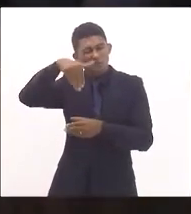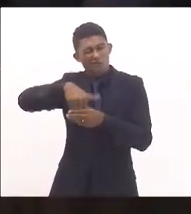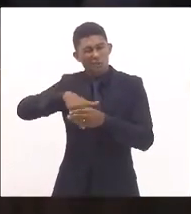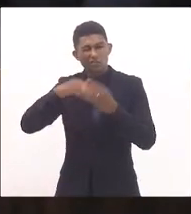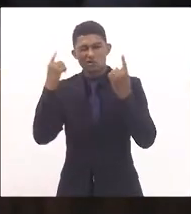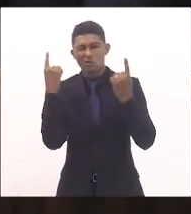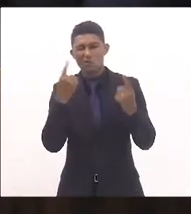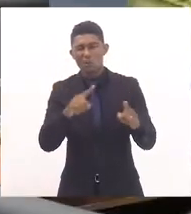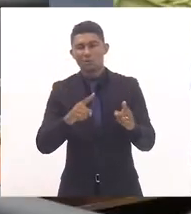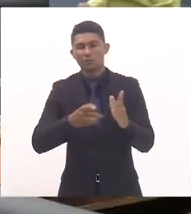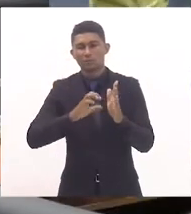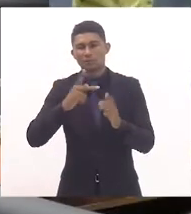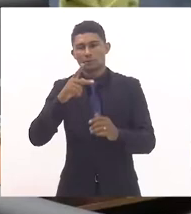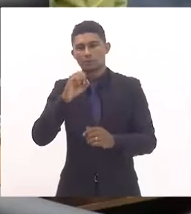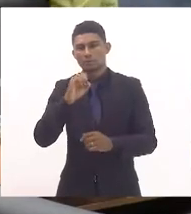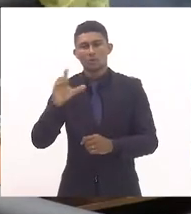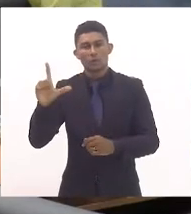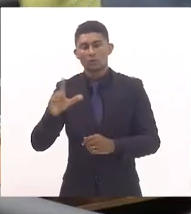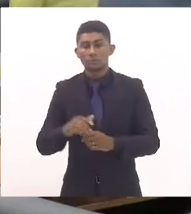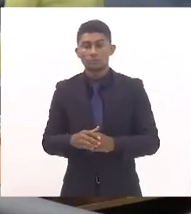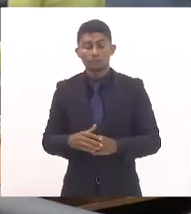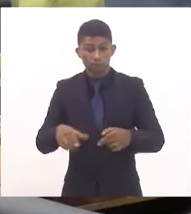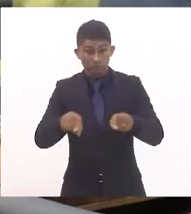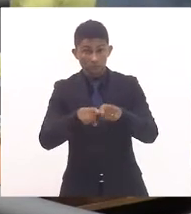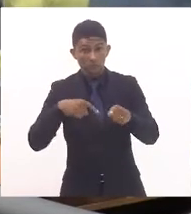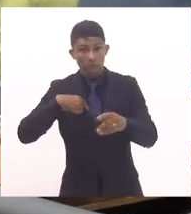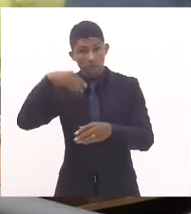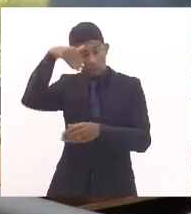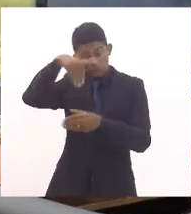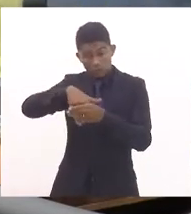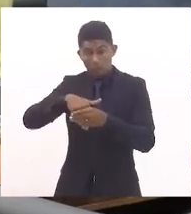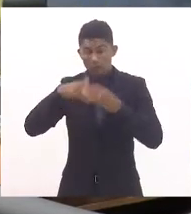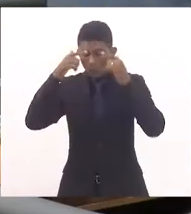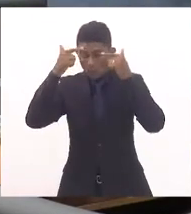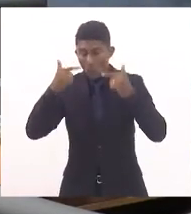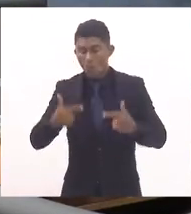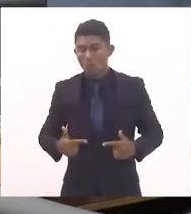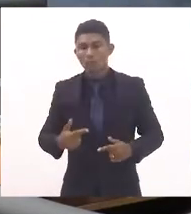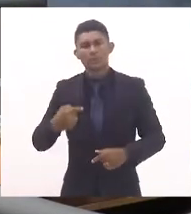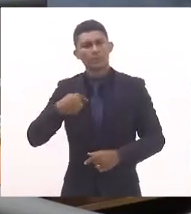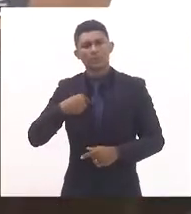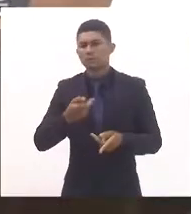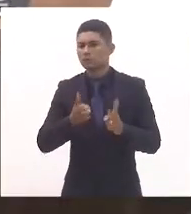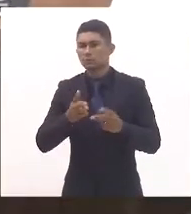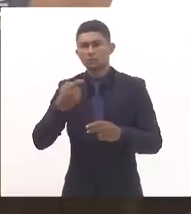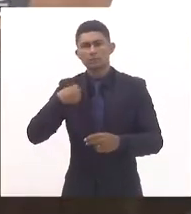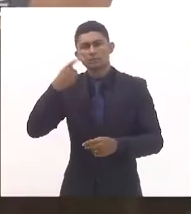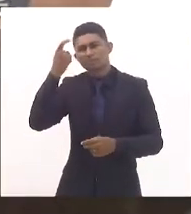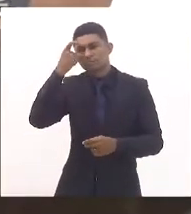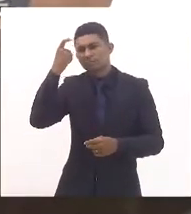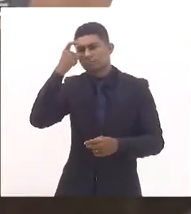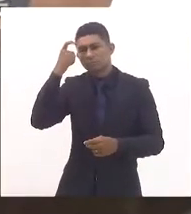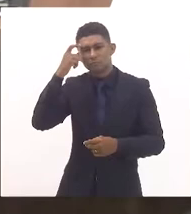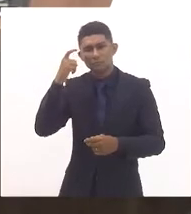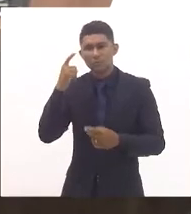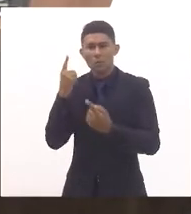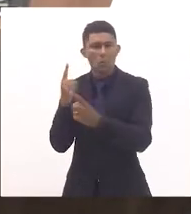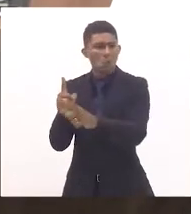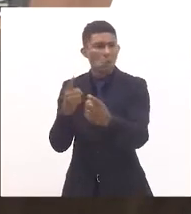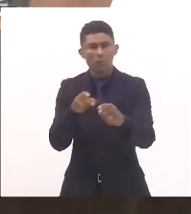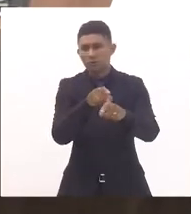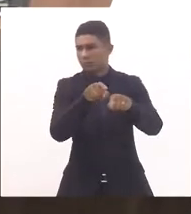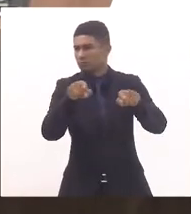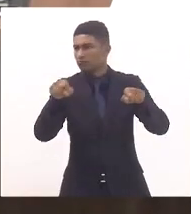Pessoal, contrário. Consignar a abstenção, eu tenho como norte ideológico votar contrário a todos que têm mandato,